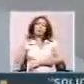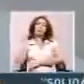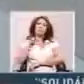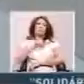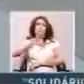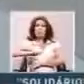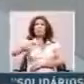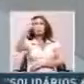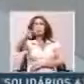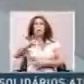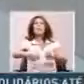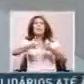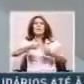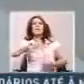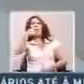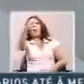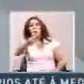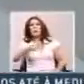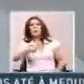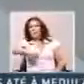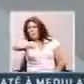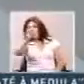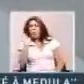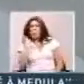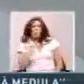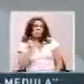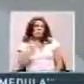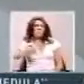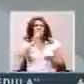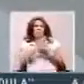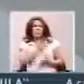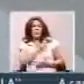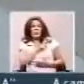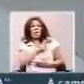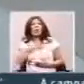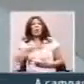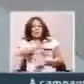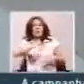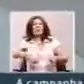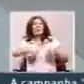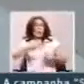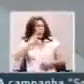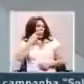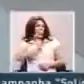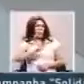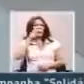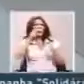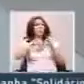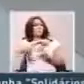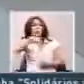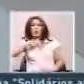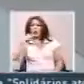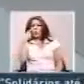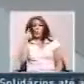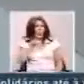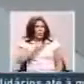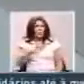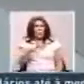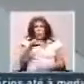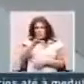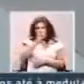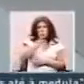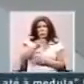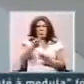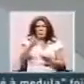que não conhecem, e portanto por um lado, digamos, o serem submetidos a algumas